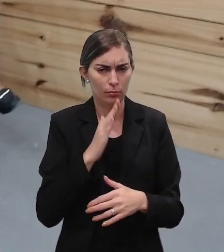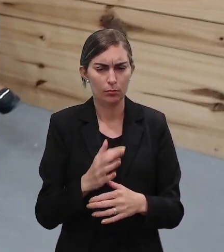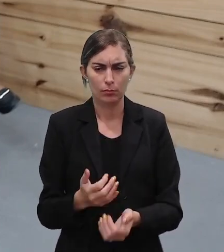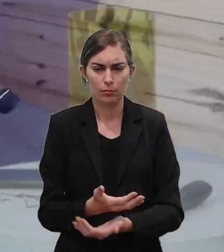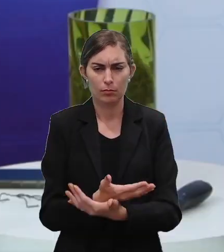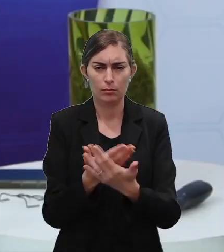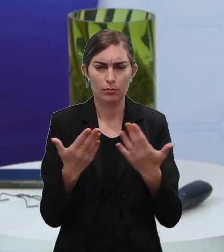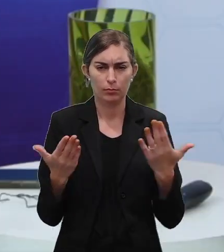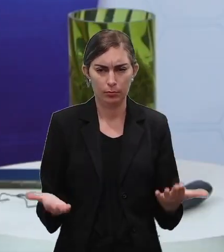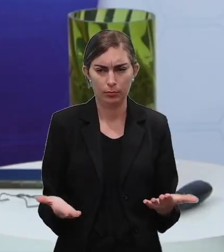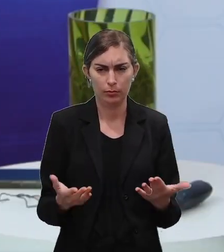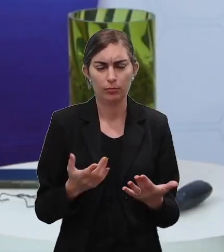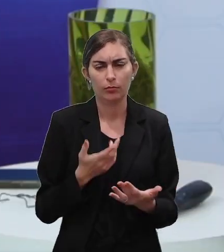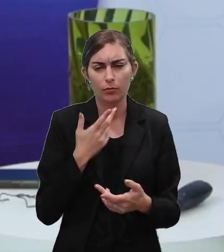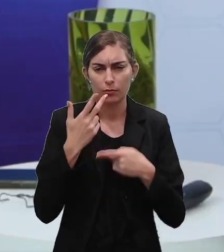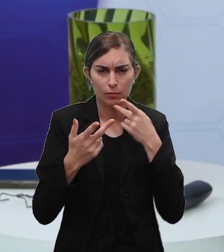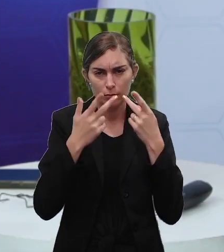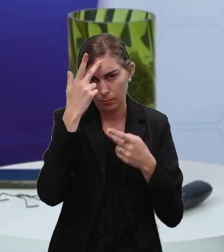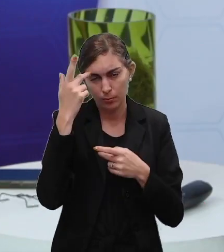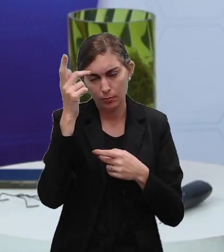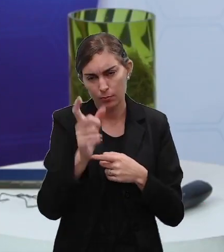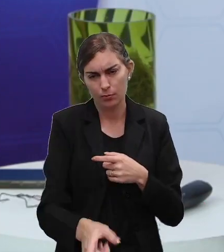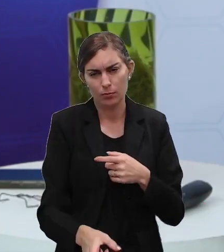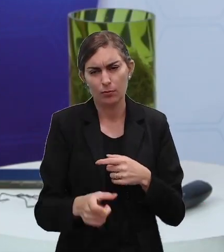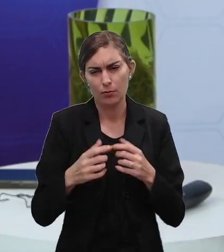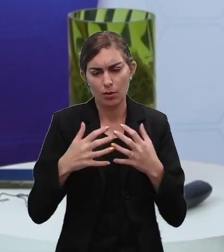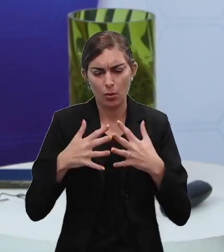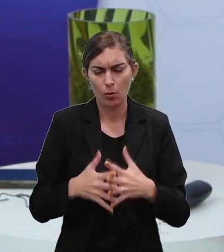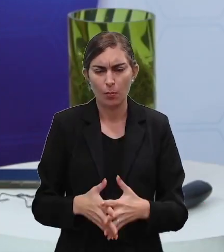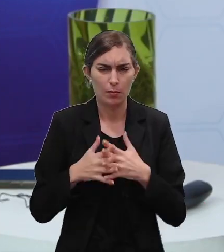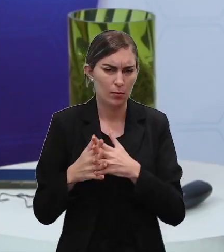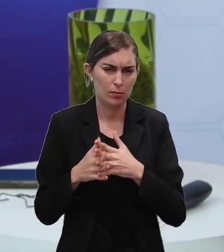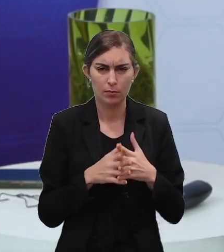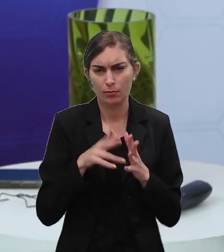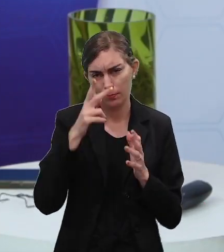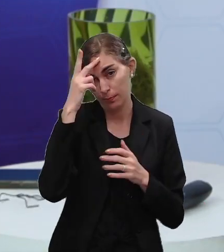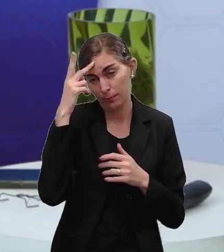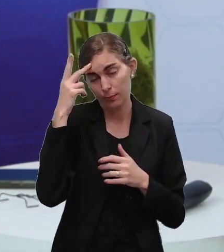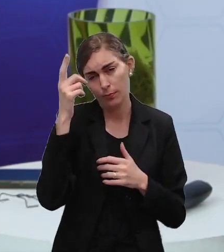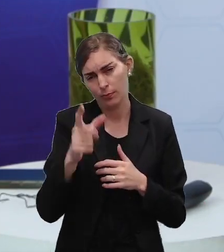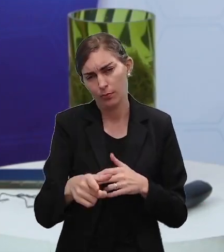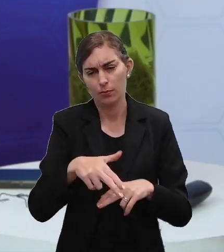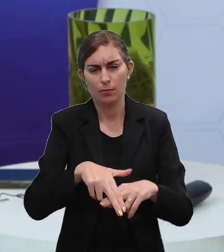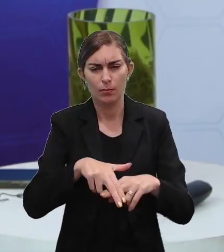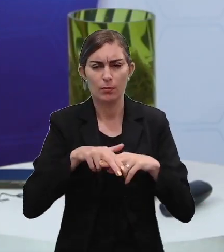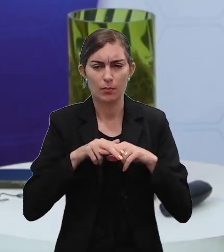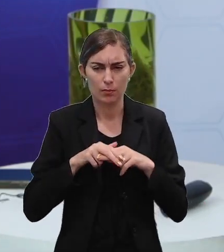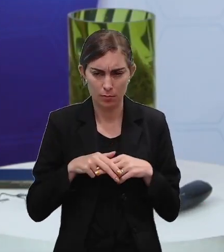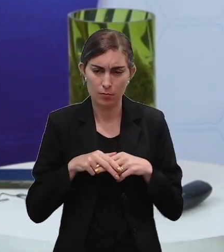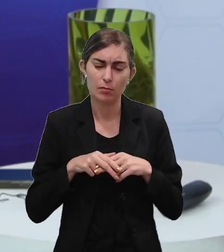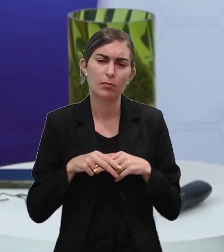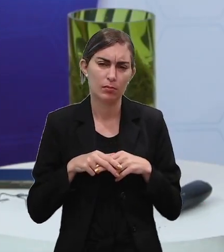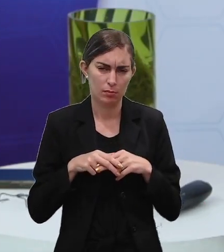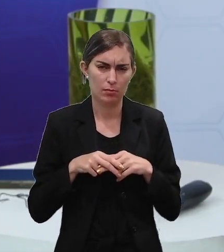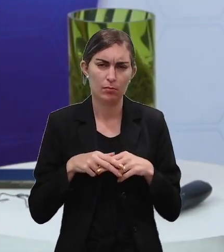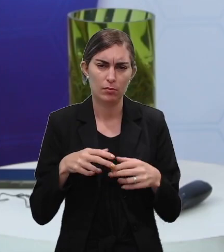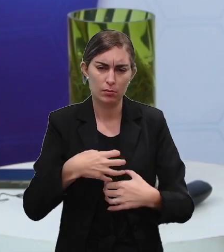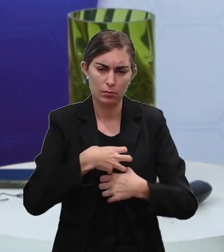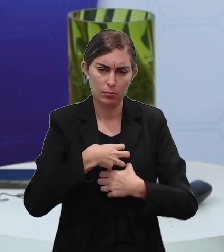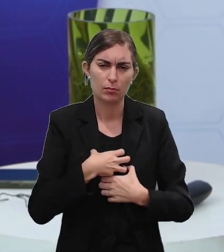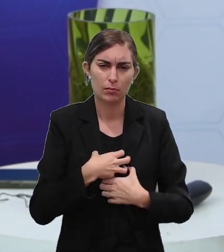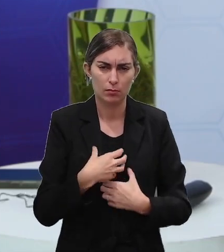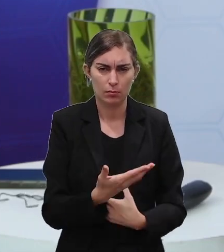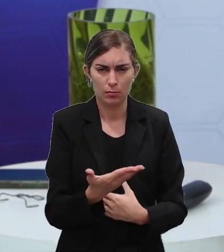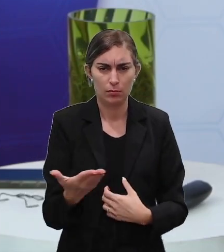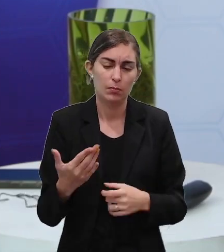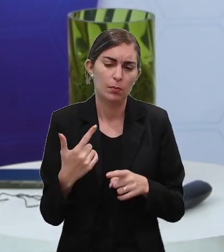quando a gente fala de pessoas, a gente fala da complexidade dessas pessoas e por isso ser sensível a elas.